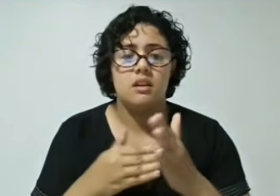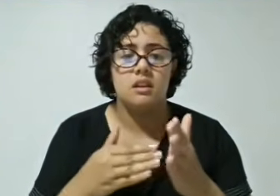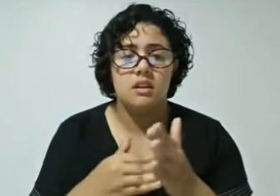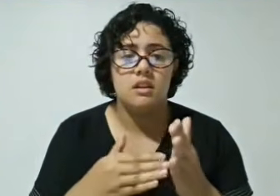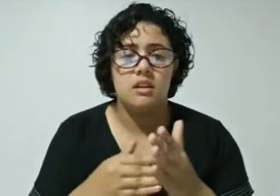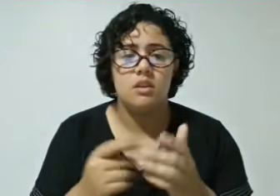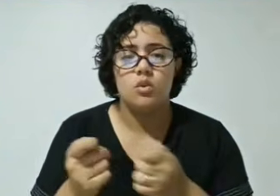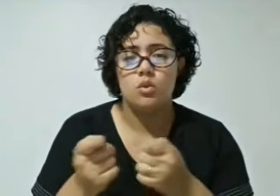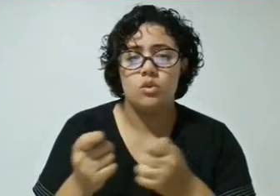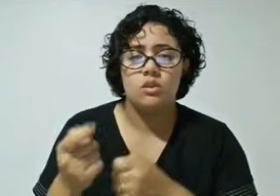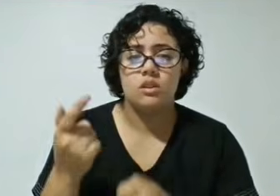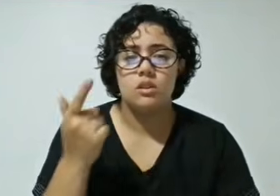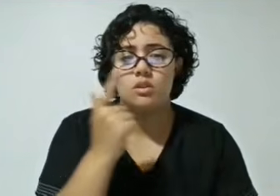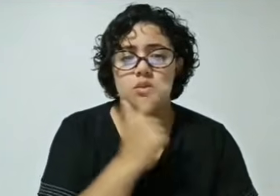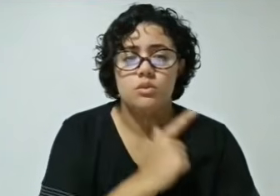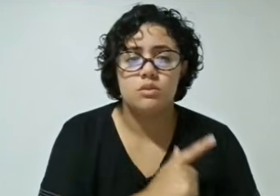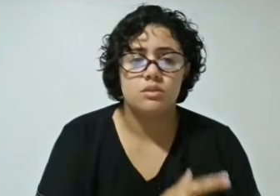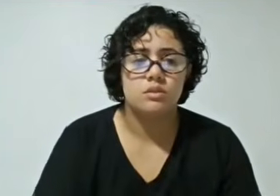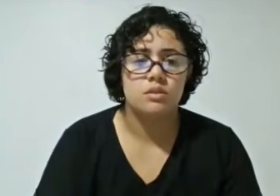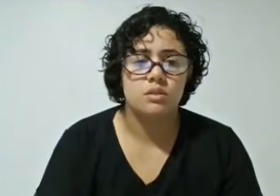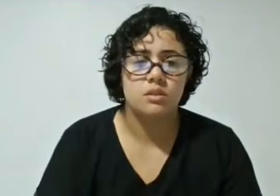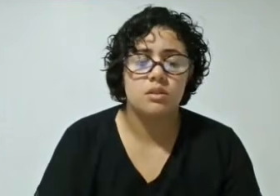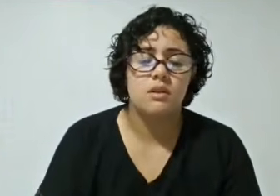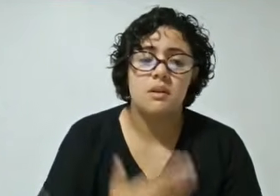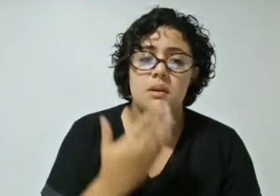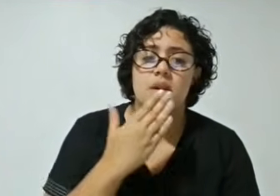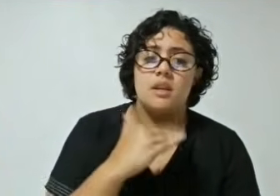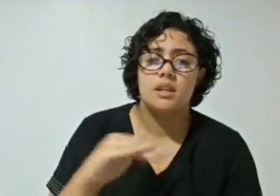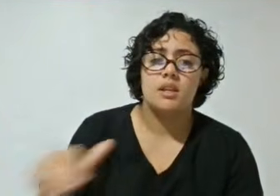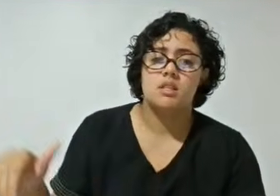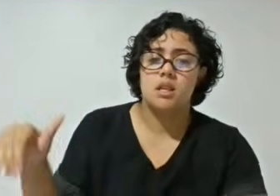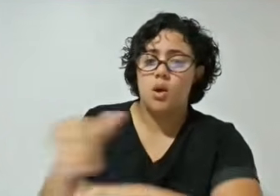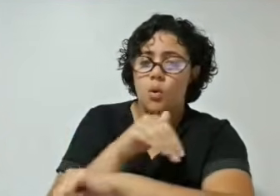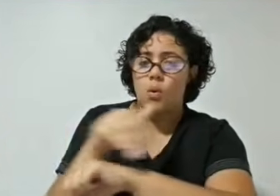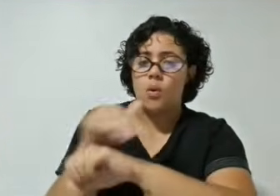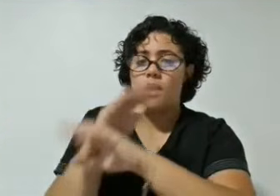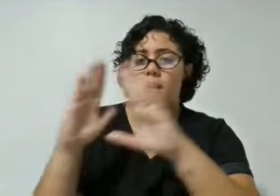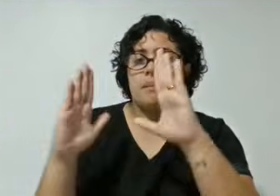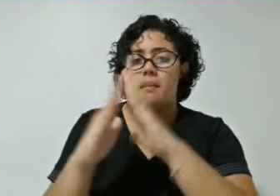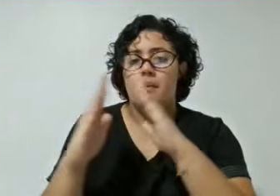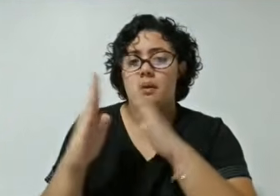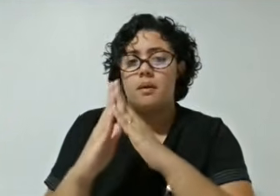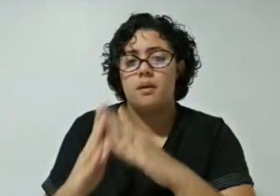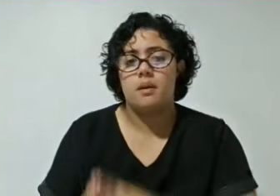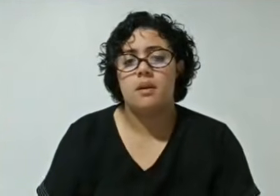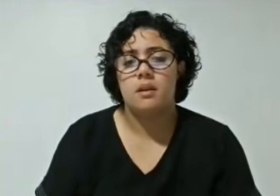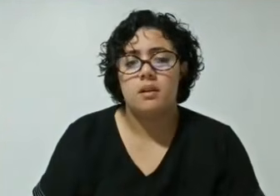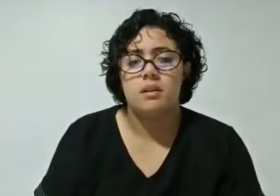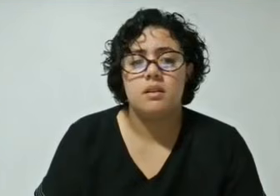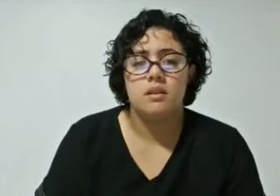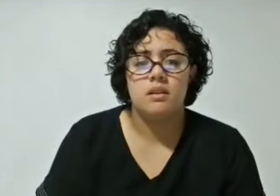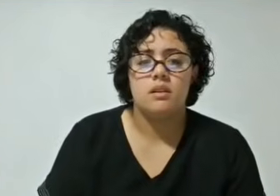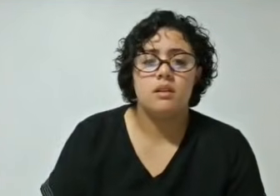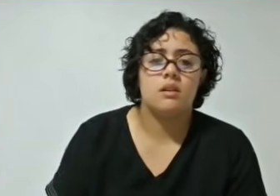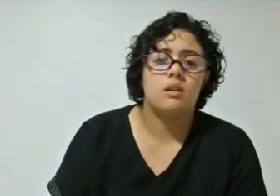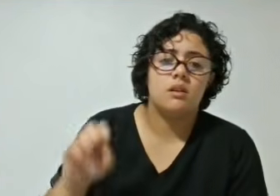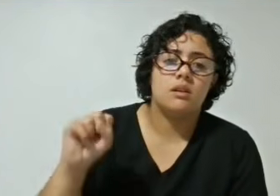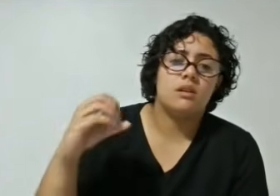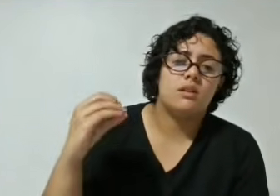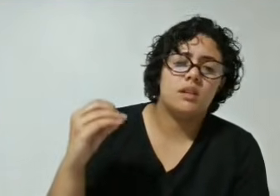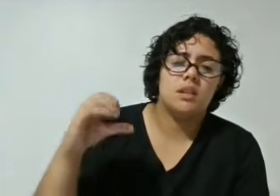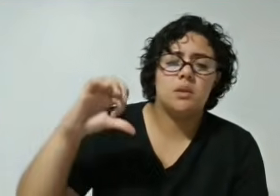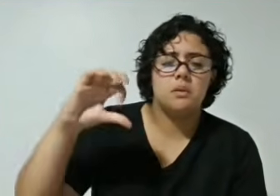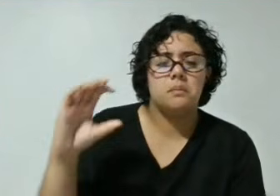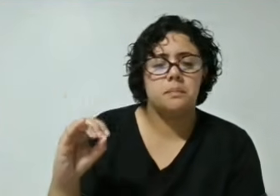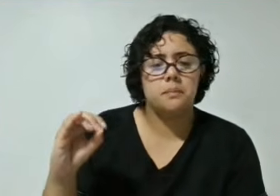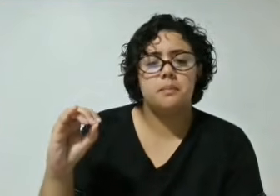controle dos meninos de rua, né, na década de 80, final da década de 90, de 80 para 90. E